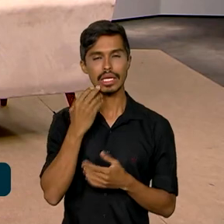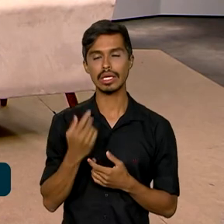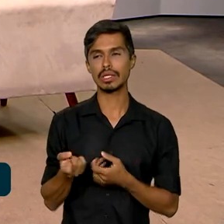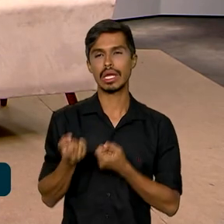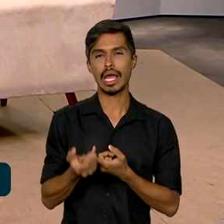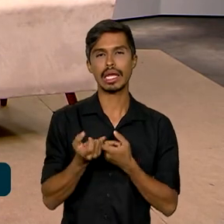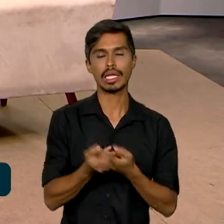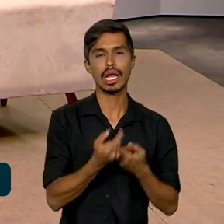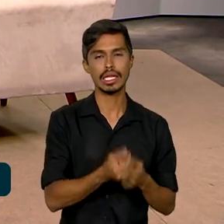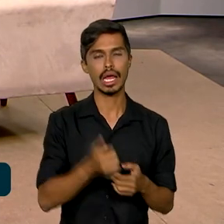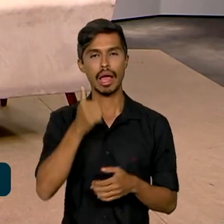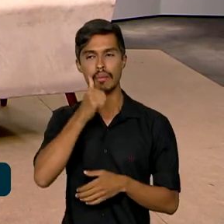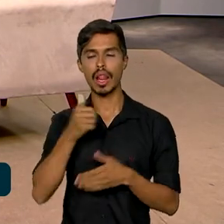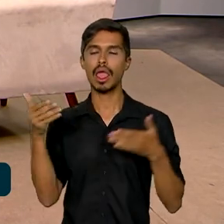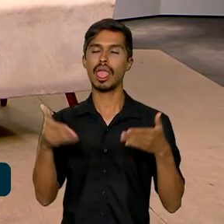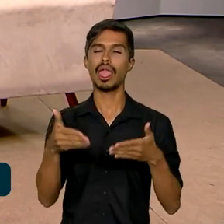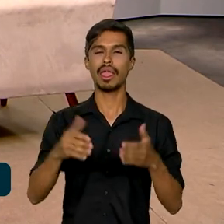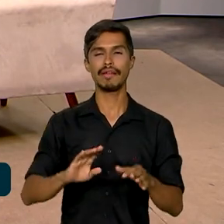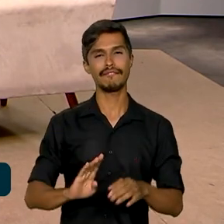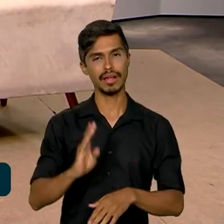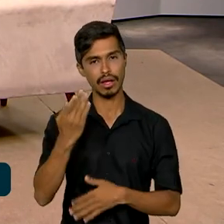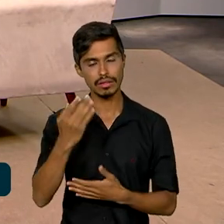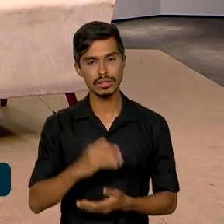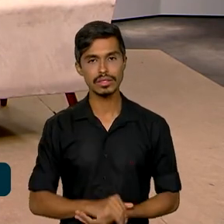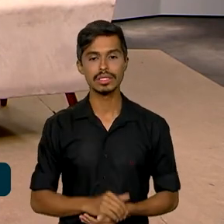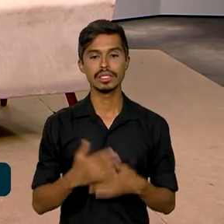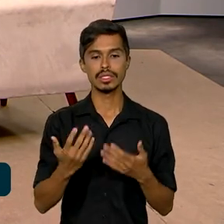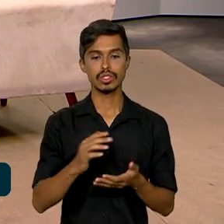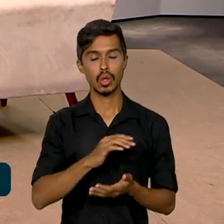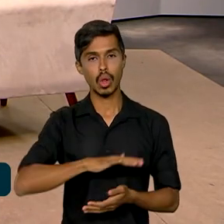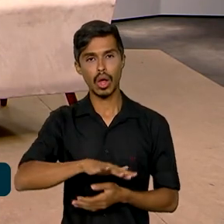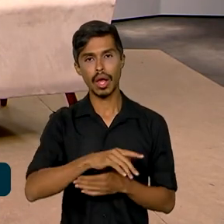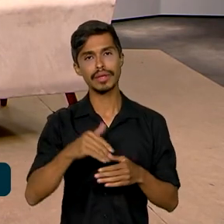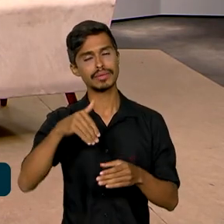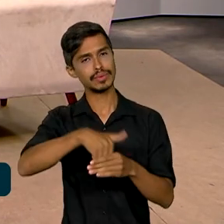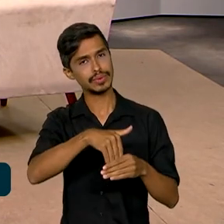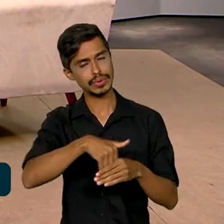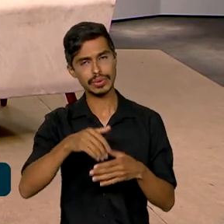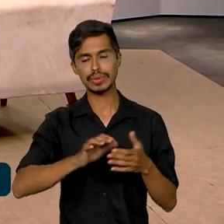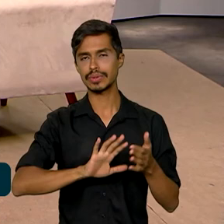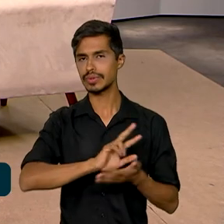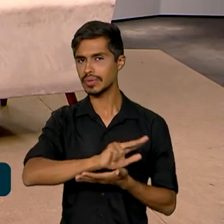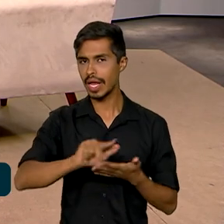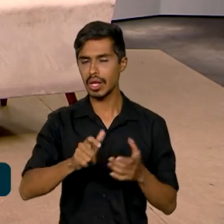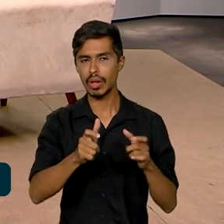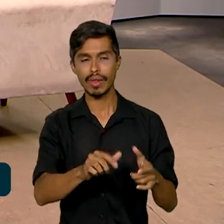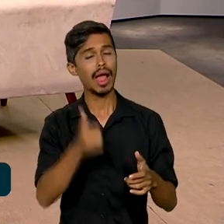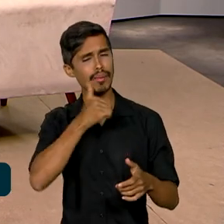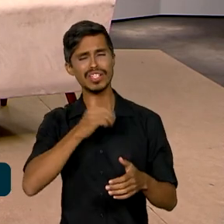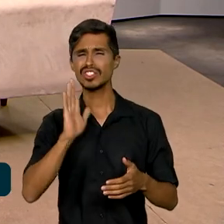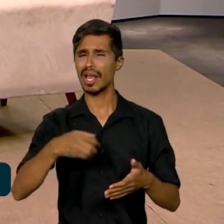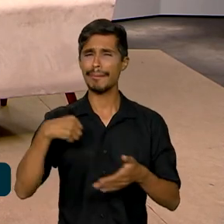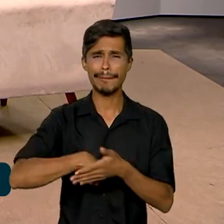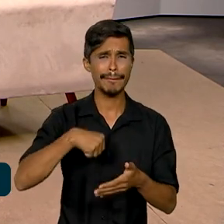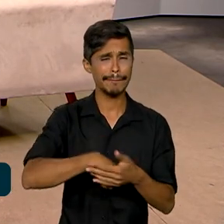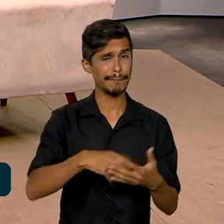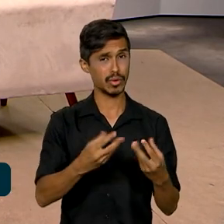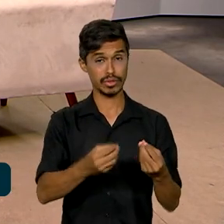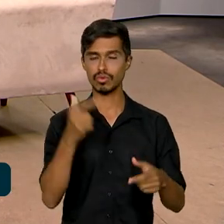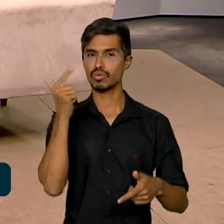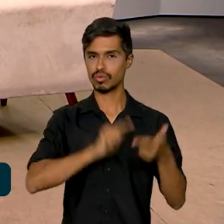disputa eleitoral, na hora do financiamento eleitoral, né? As mulheres já lutaram muito, já conquistaram